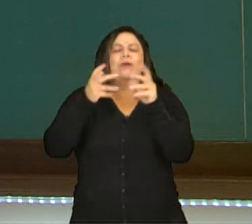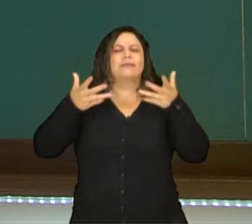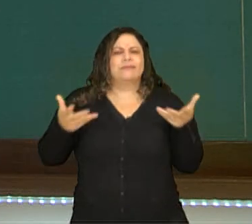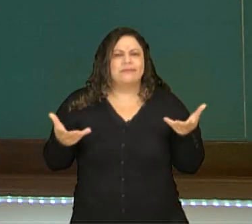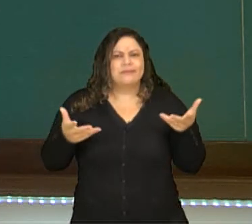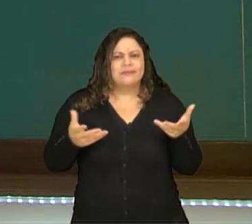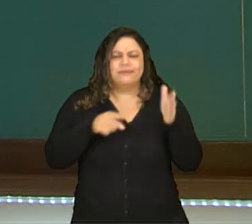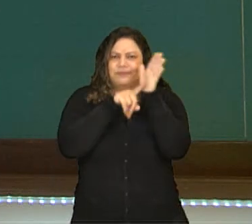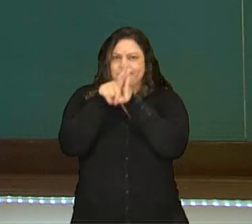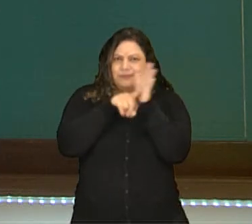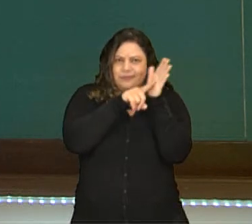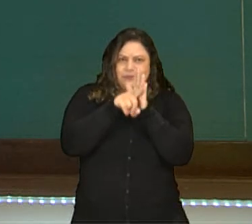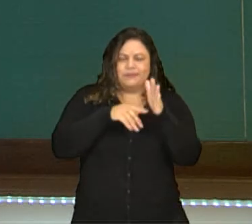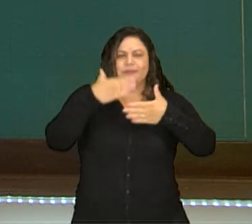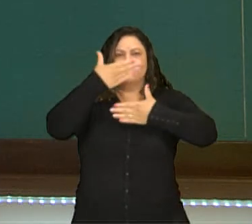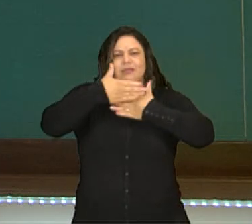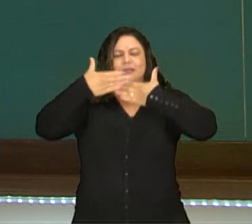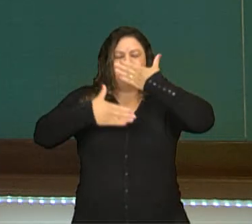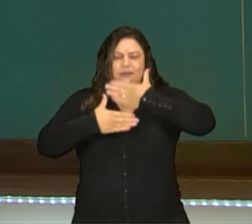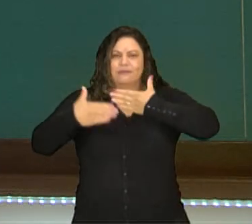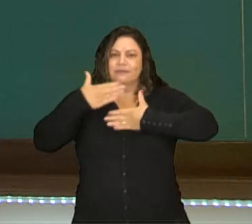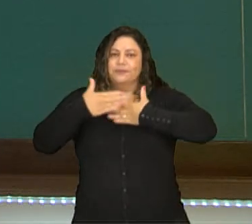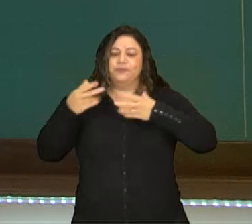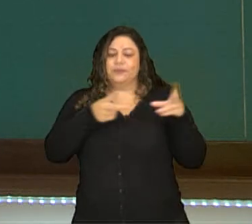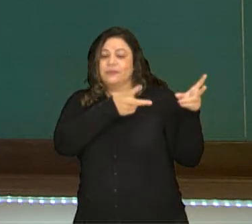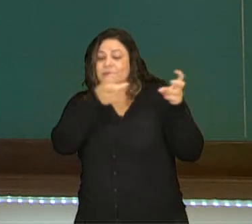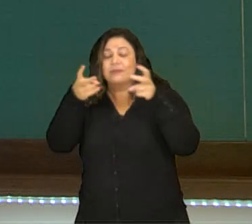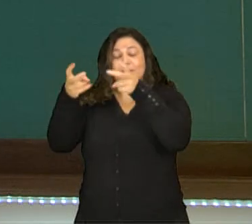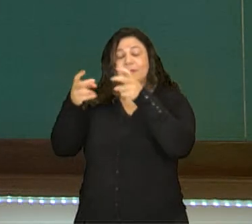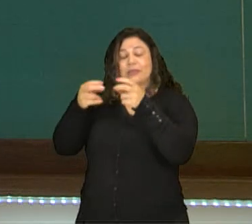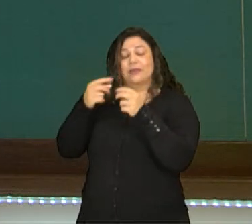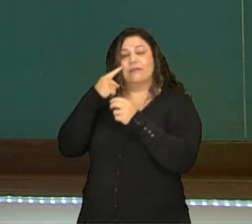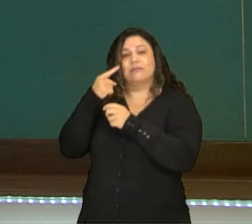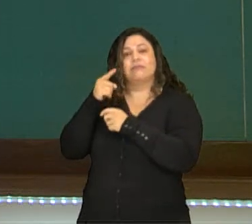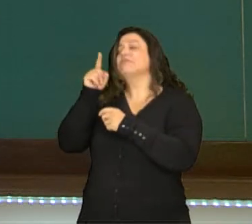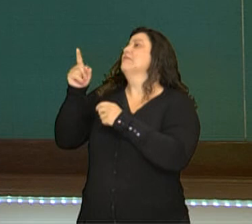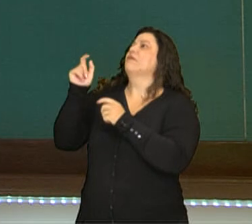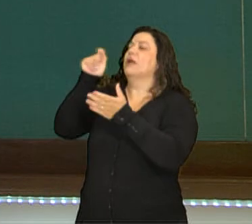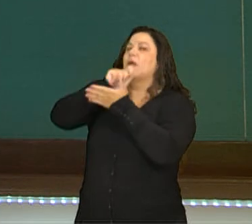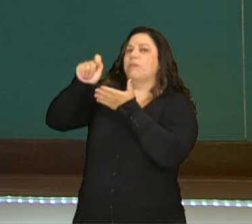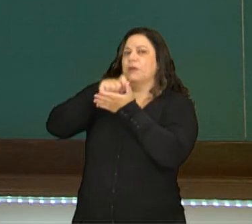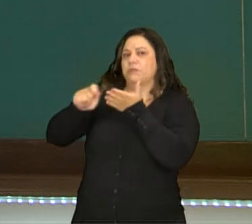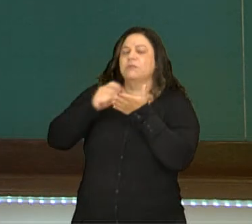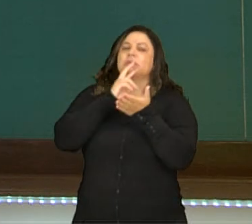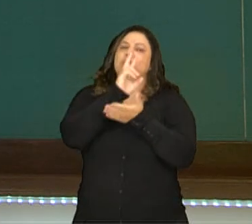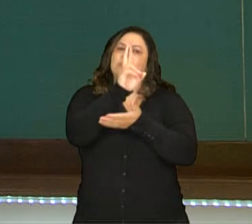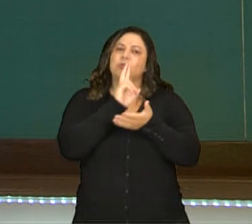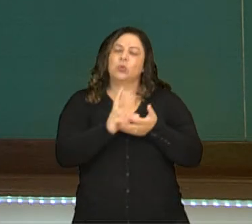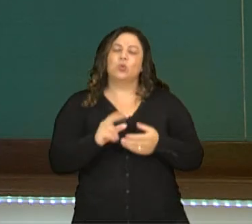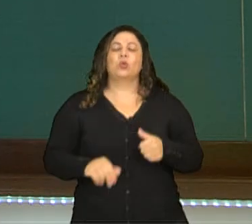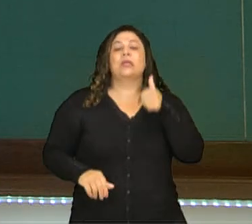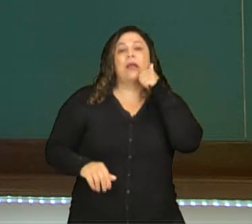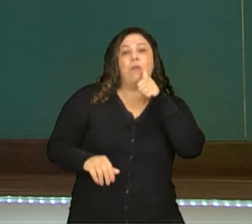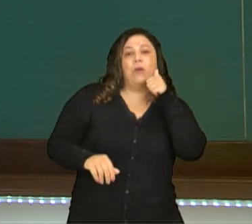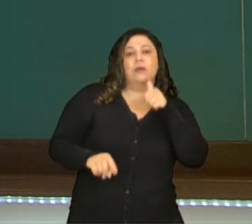Vamos pesquisar nos slides anteriores, vamos procurar o que marca cada forma de vestir, tanto da mulher como do homem, e daqui a pouquinho